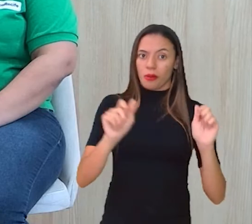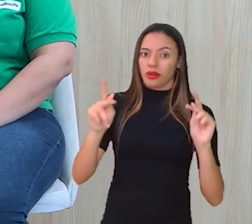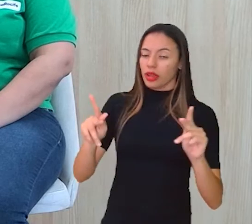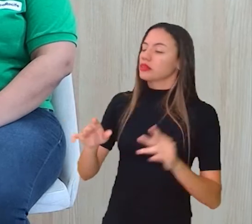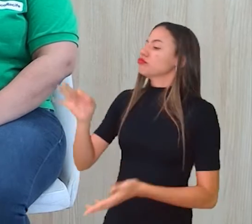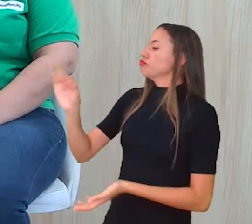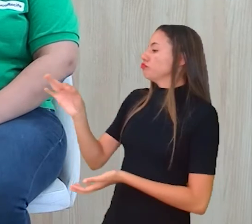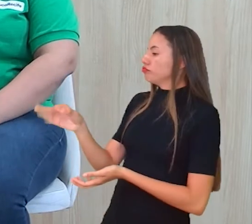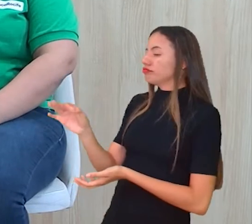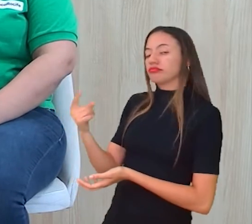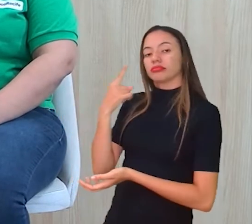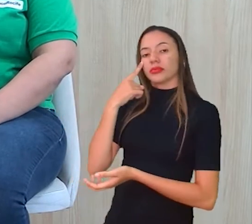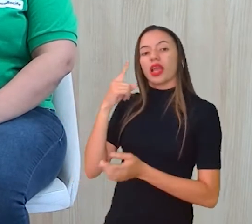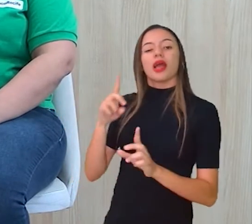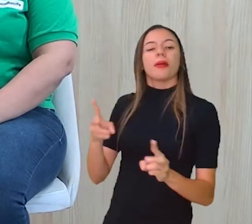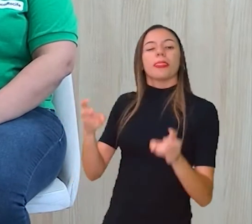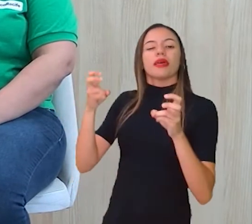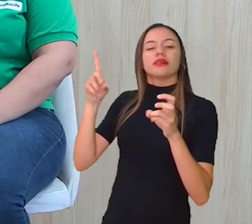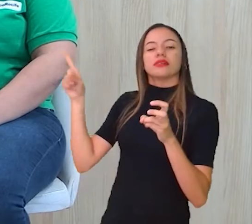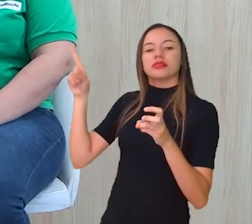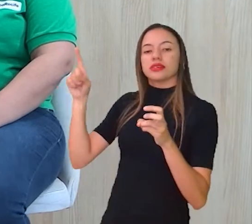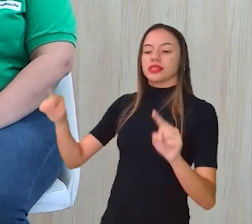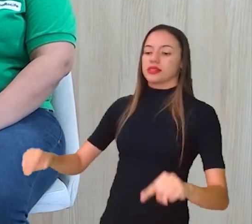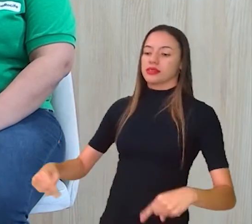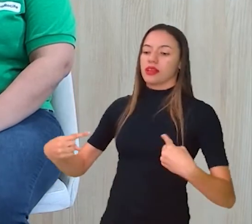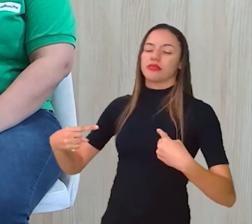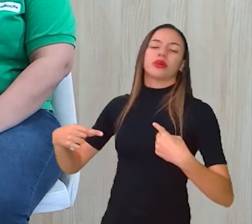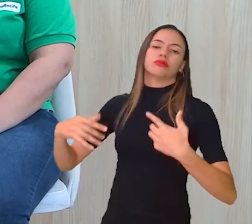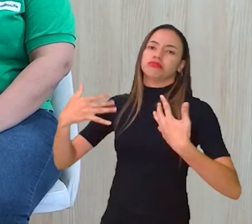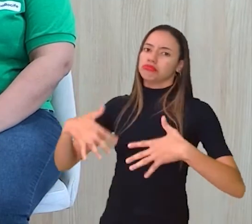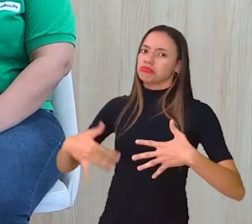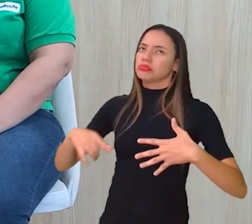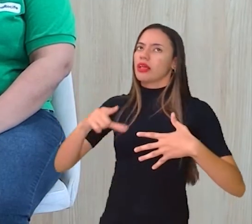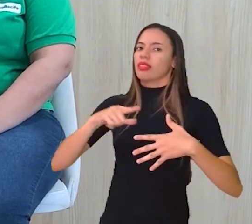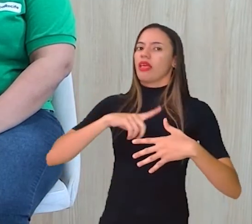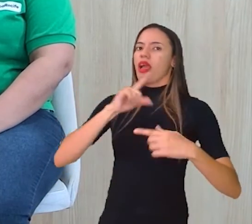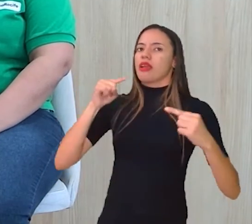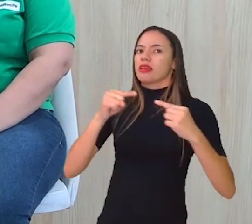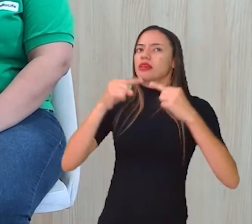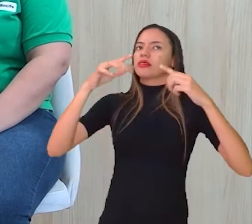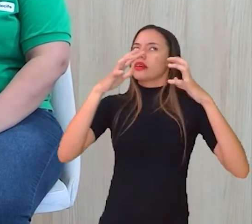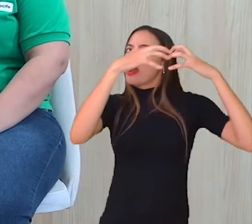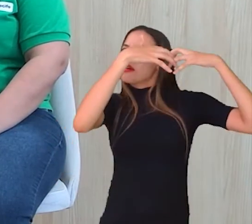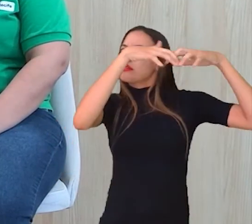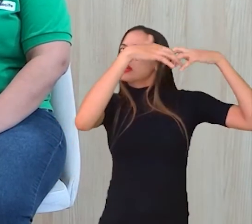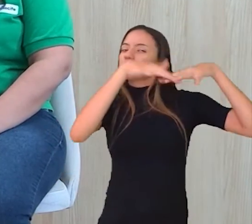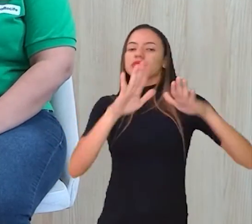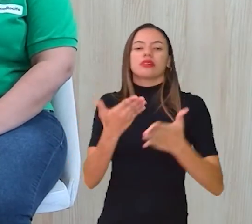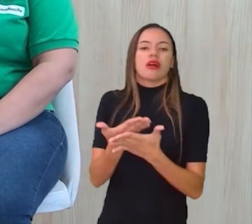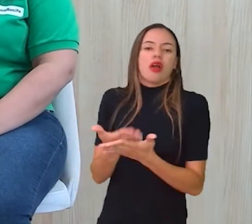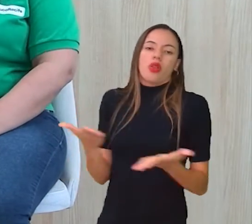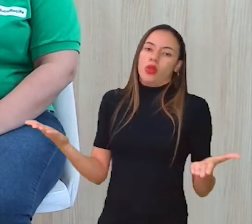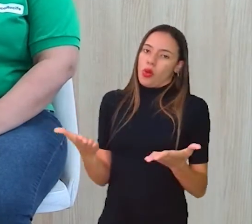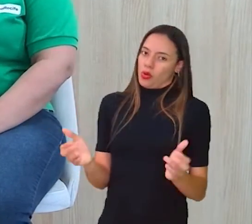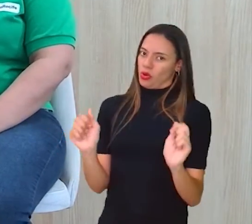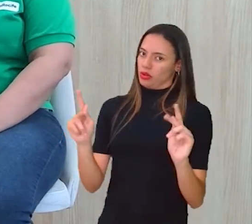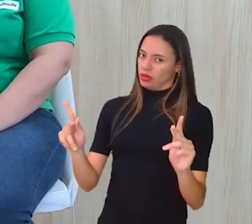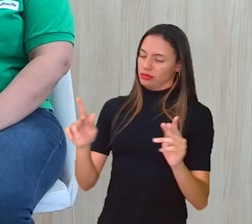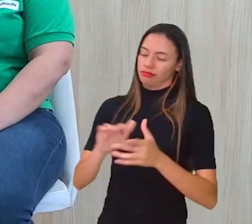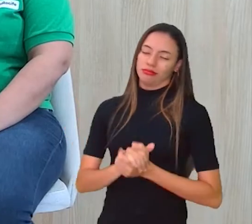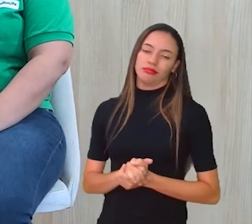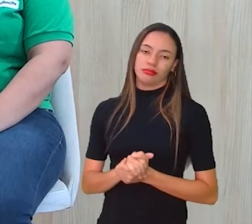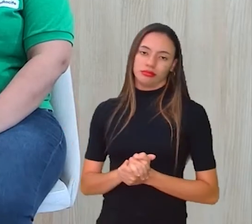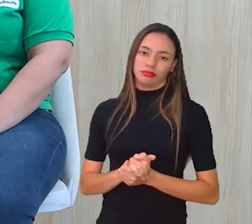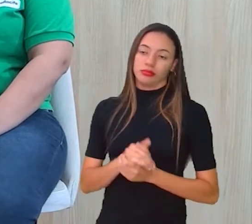gente vai perceber que esse desafio aí, ele faz muito essa reflexão do que a gente trouxe na aula de hoje, tá certo? Ou seja,